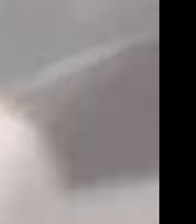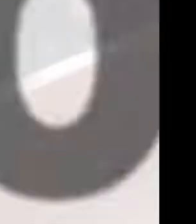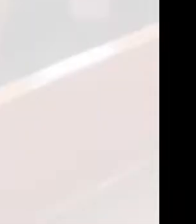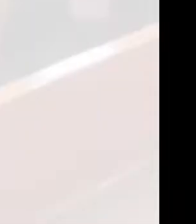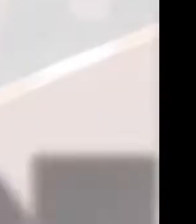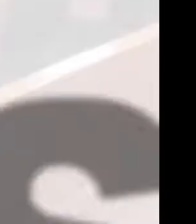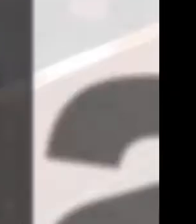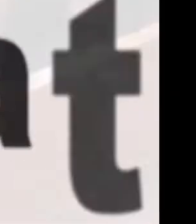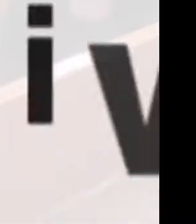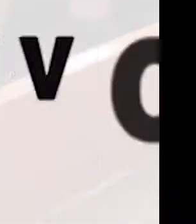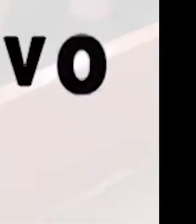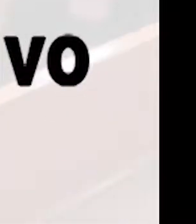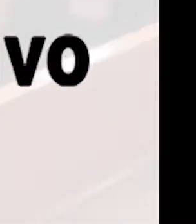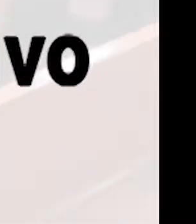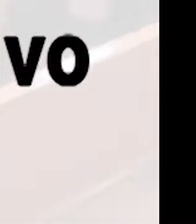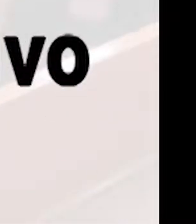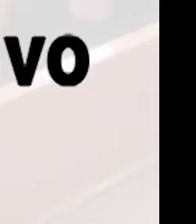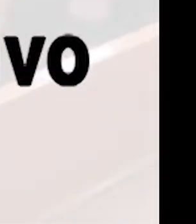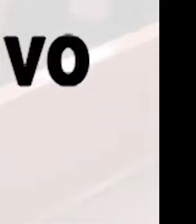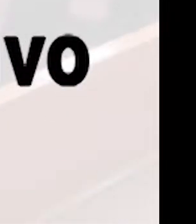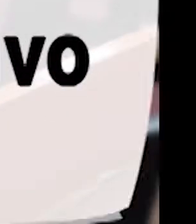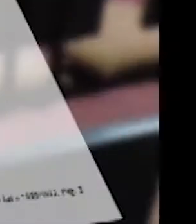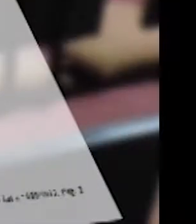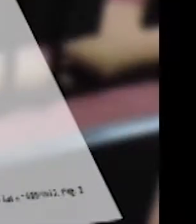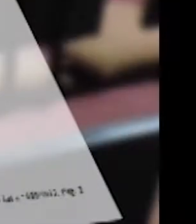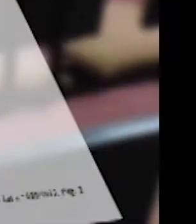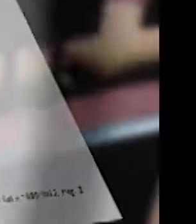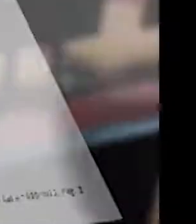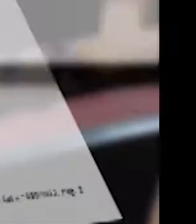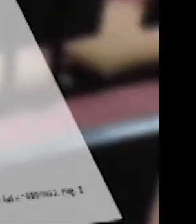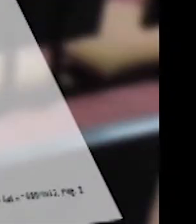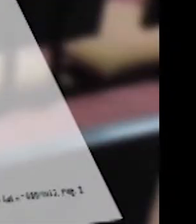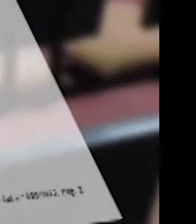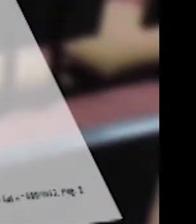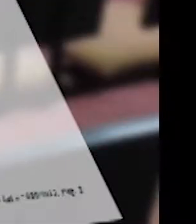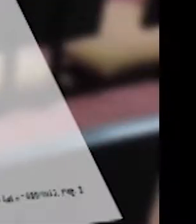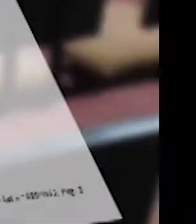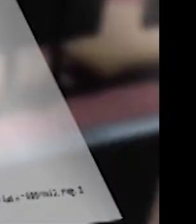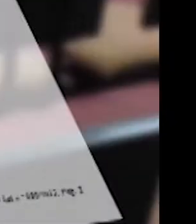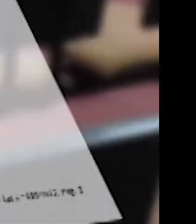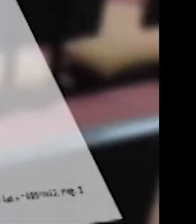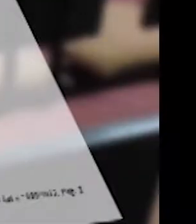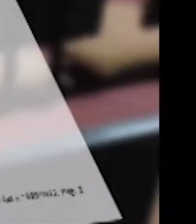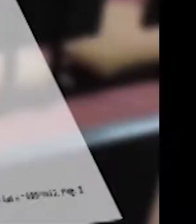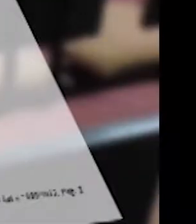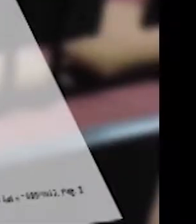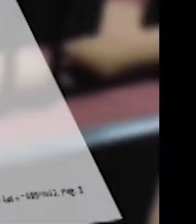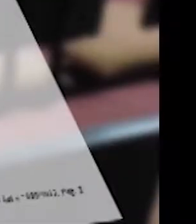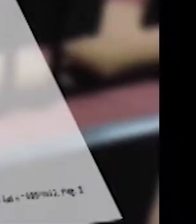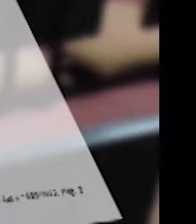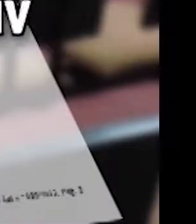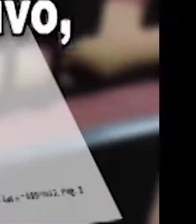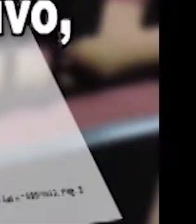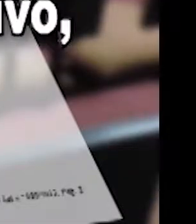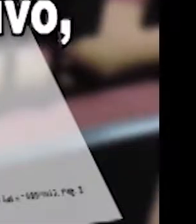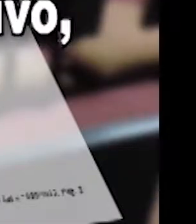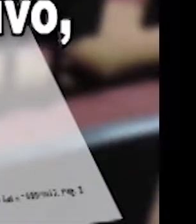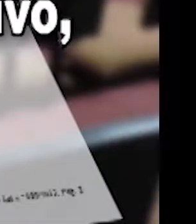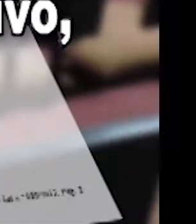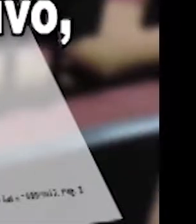Conheça o processo legislativo. Projeto de lei. Executivo. Tem origem no poder